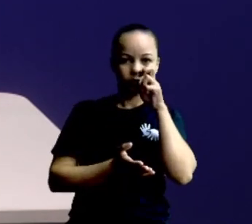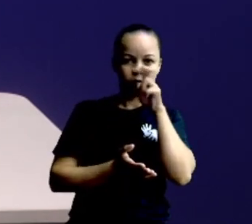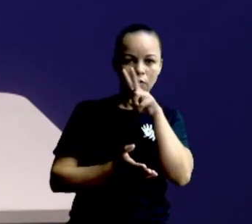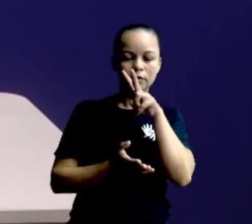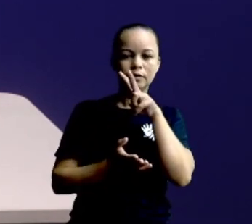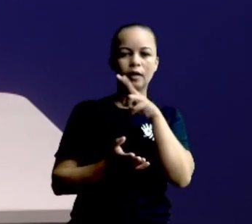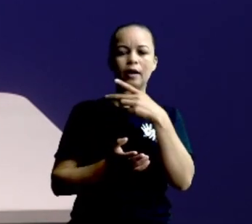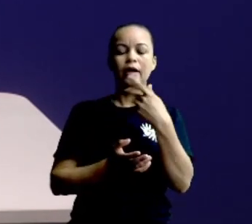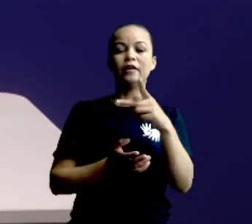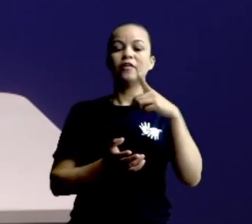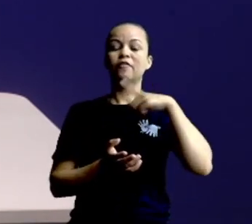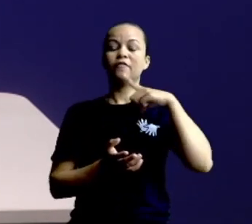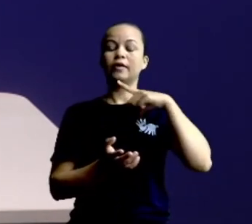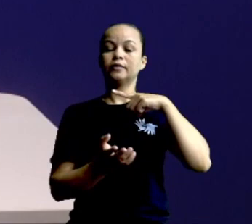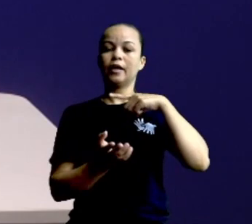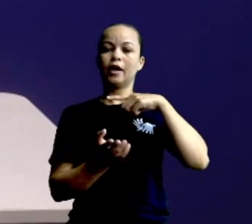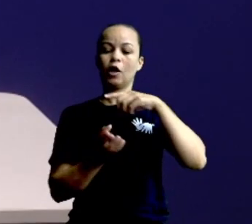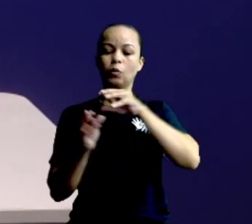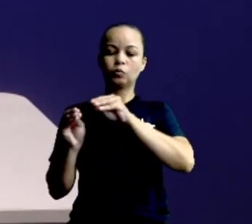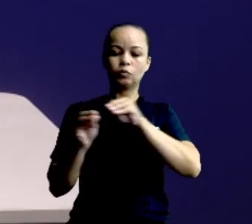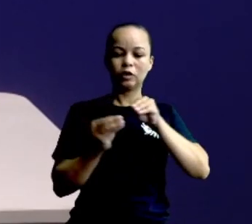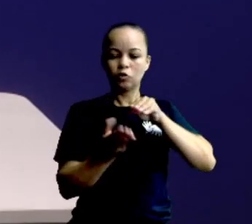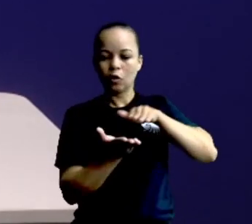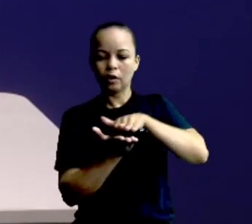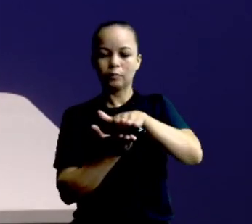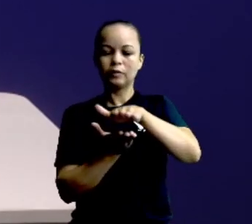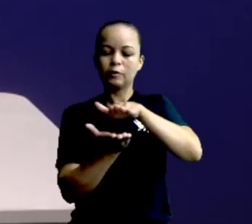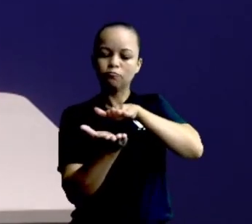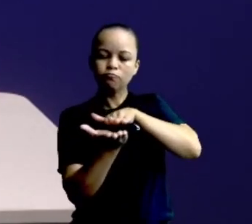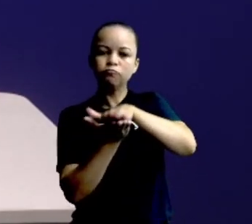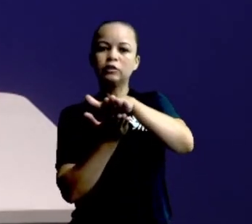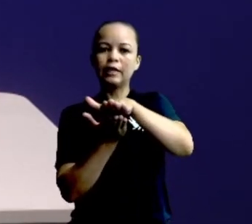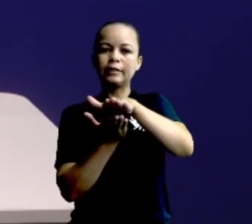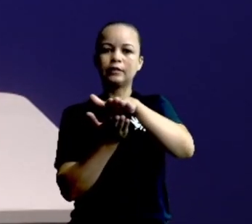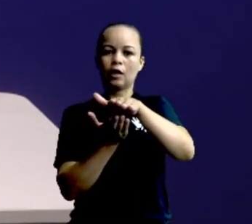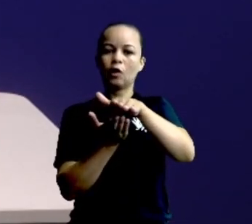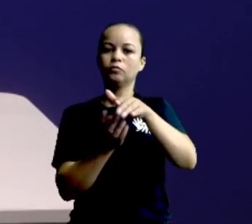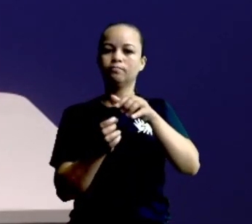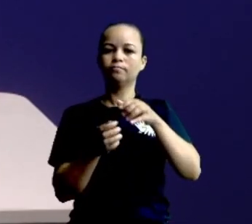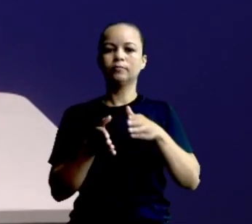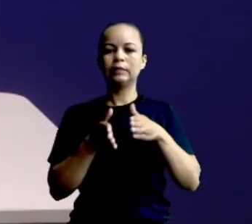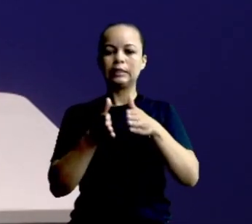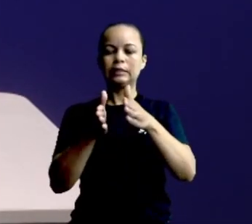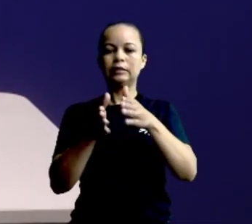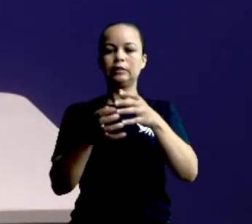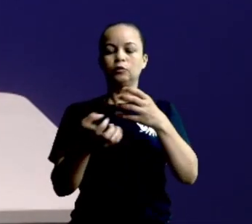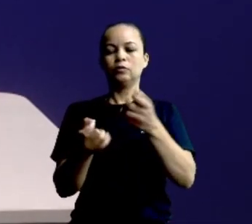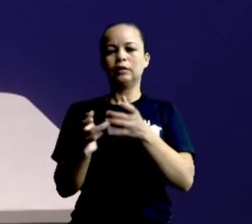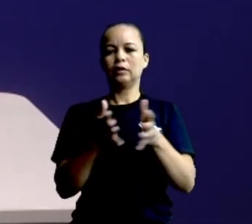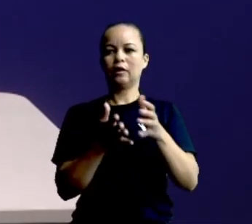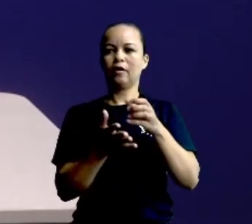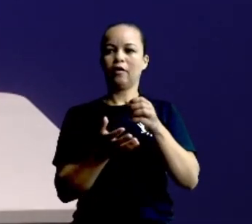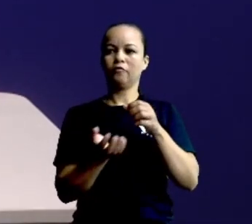Ele vai ter um deslocamento paralelo, ou seja, na mesma direção e sentido aqui, tá? Da força aplicada.